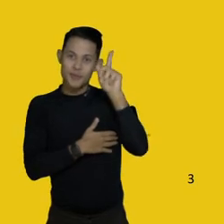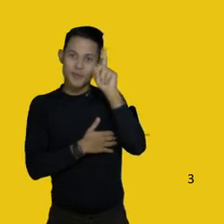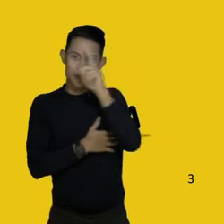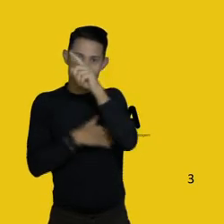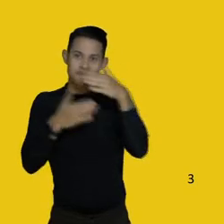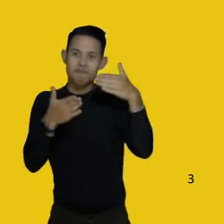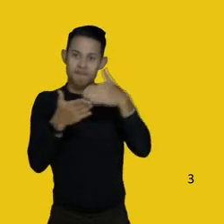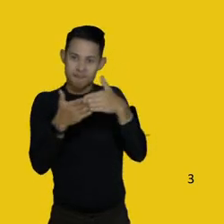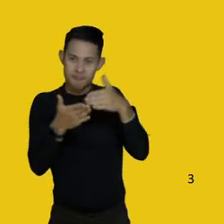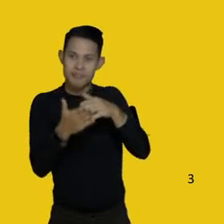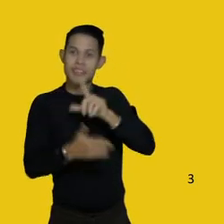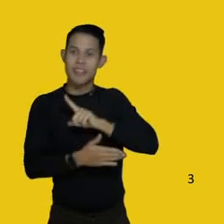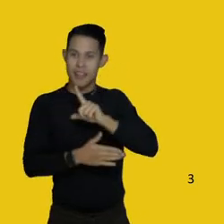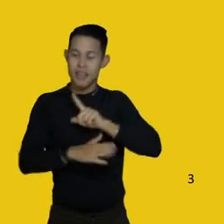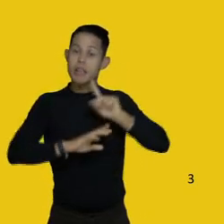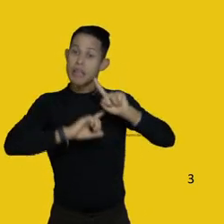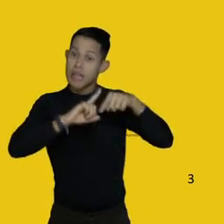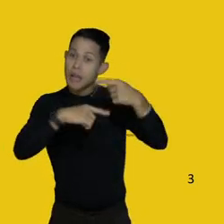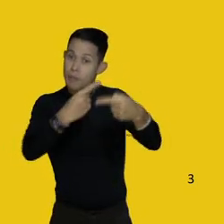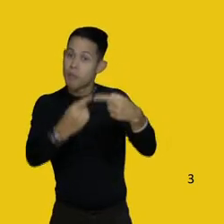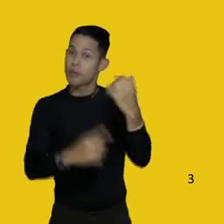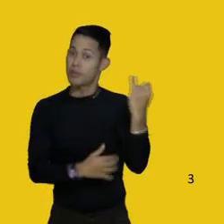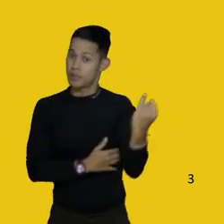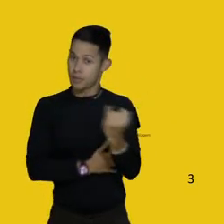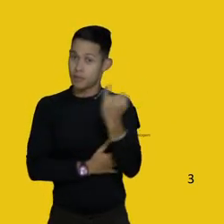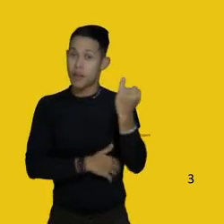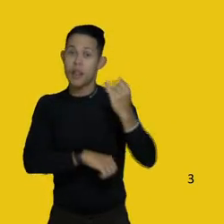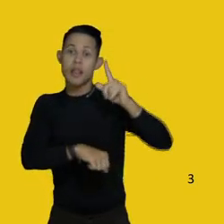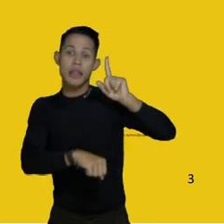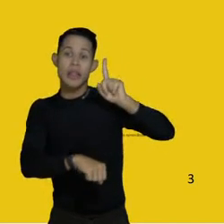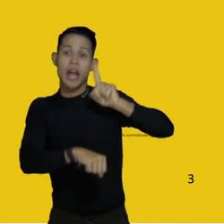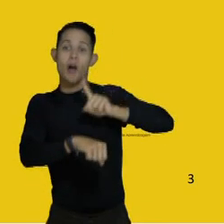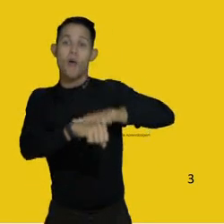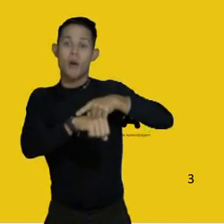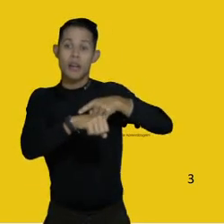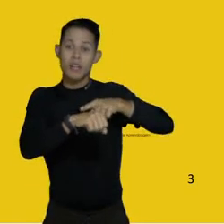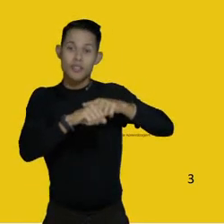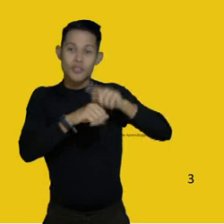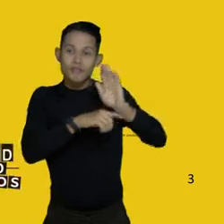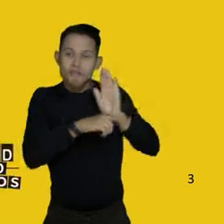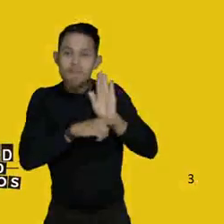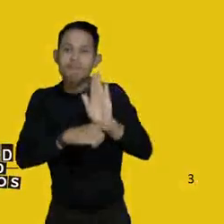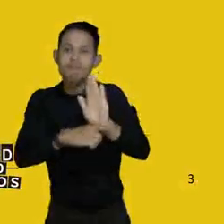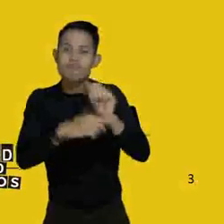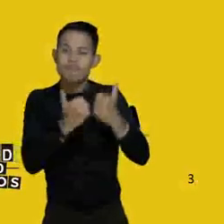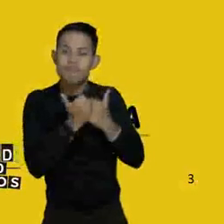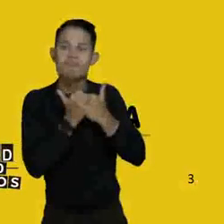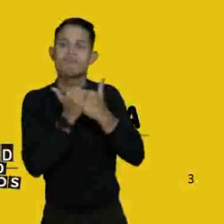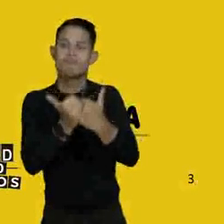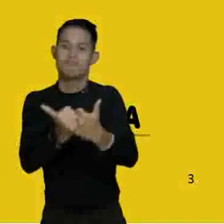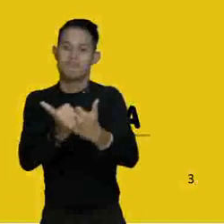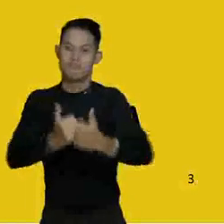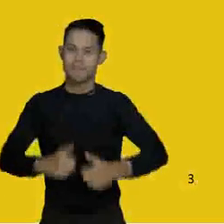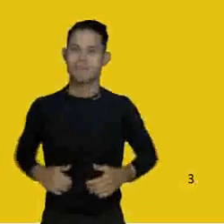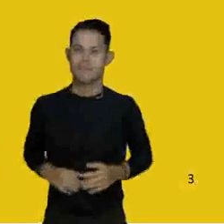importar muito pra gente na área de na hora da intervenção então